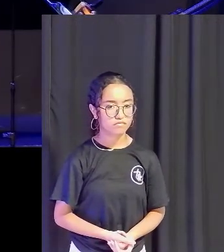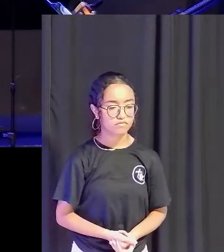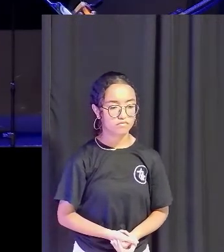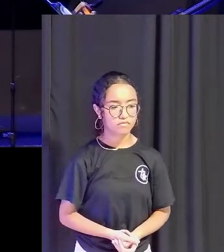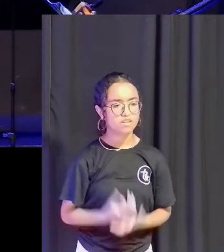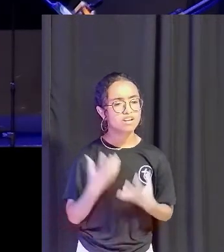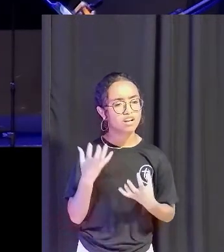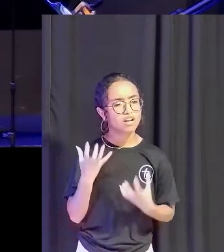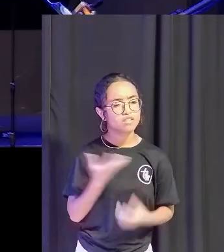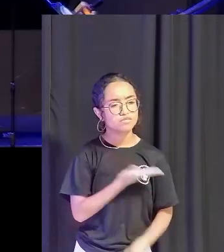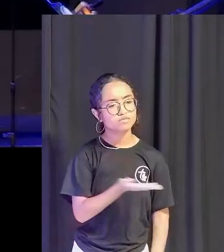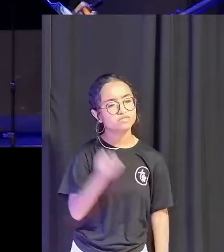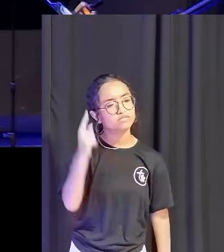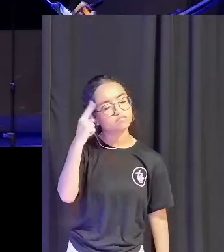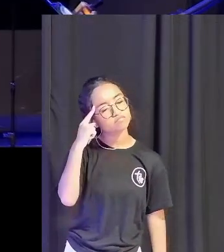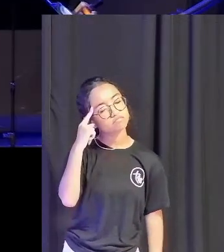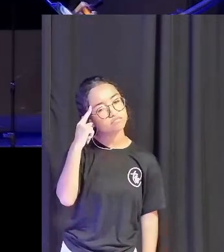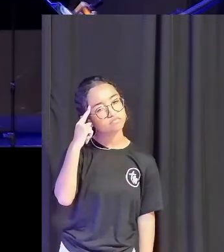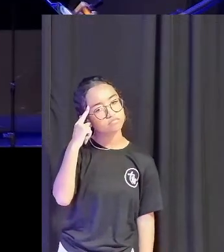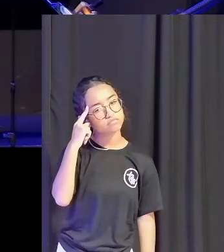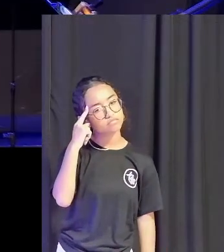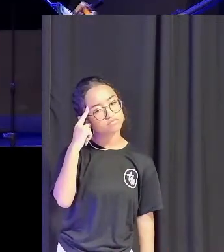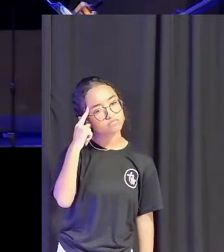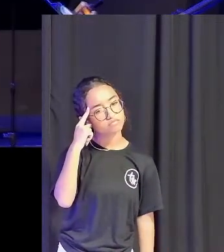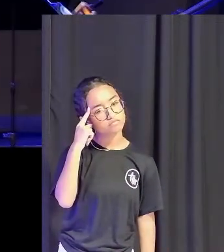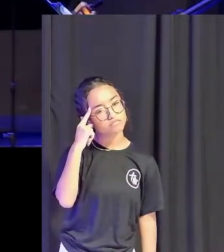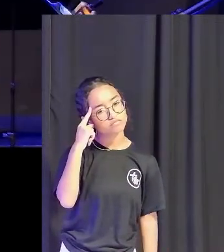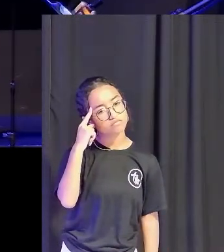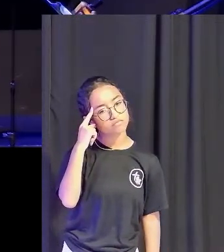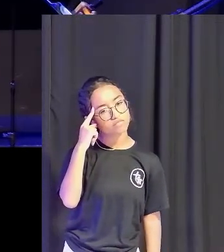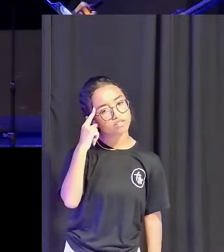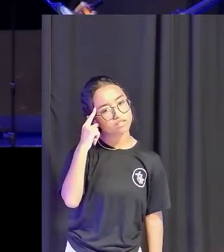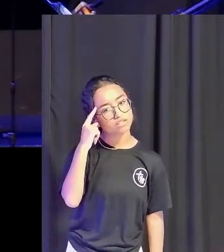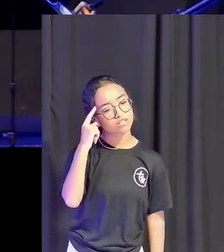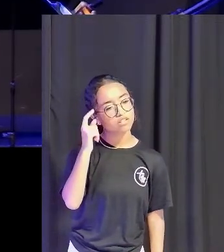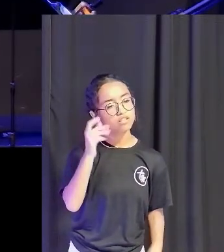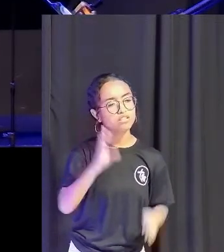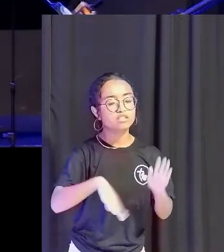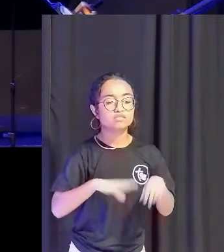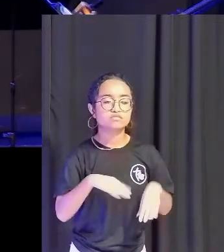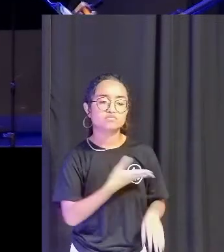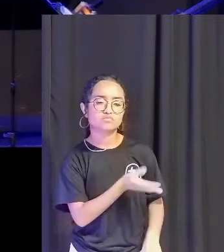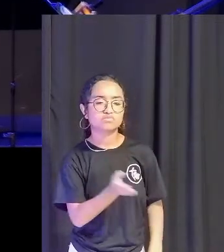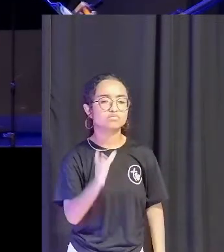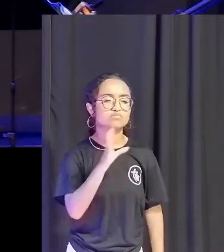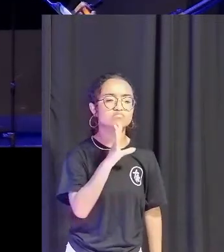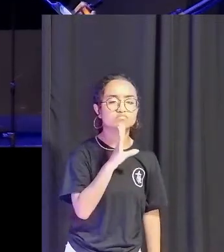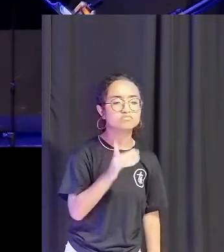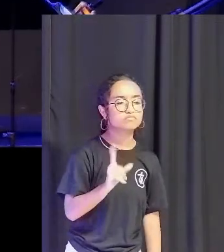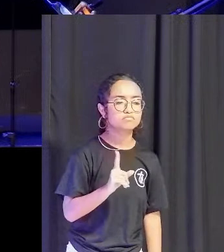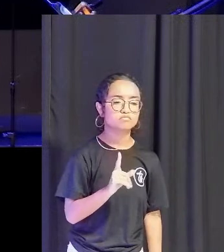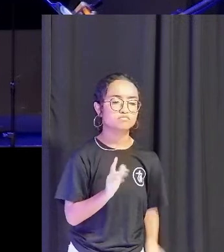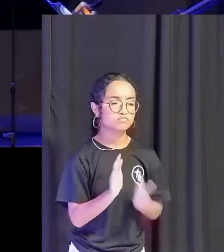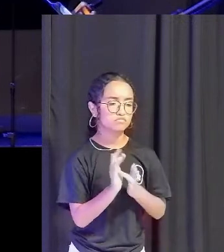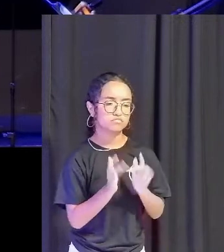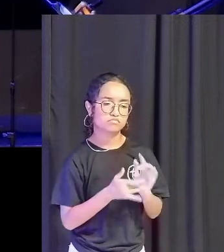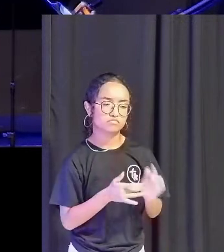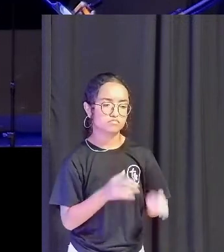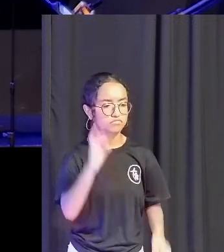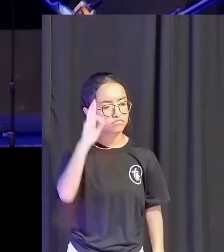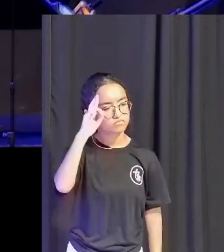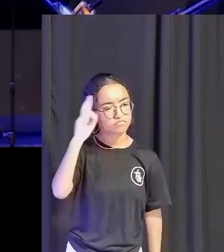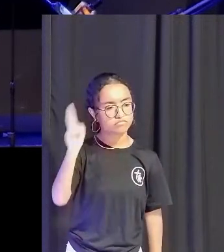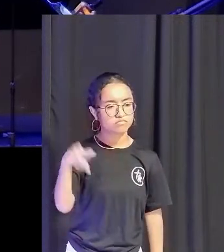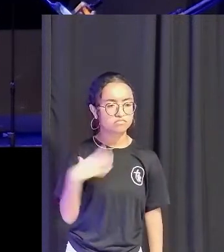estejam pensando, talvez algum de vocês hoje ainda não conheça o Senhor Jesus Cristo como teu Senhor e Salvador, talvez alguns dos que estão